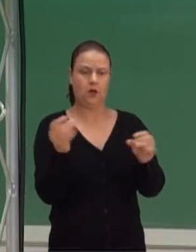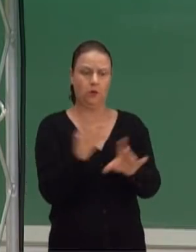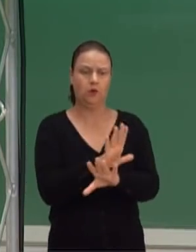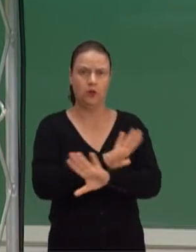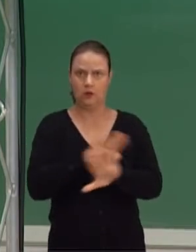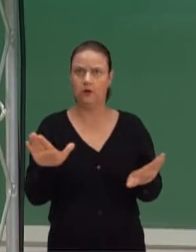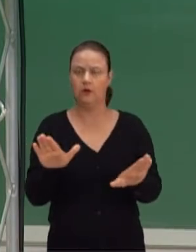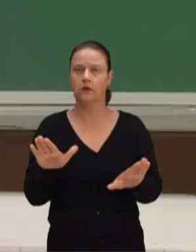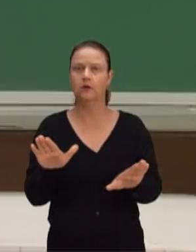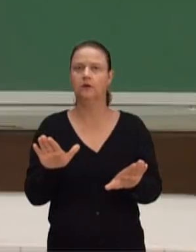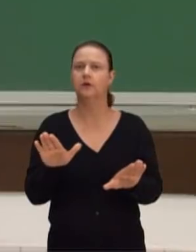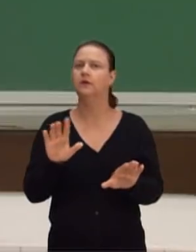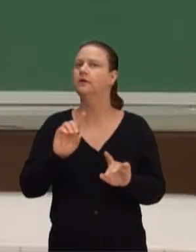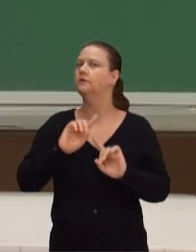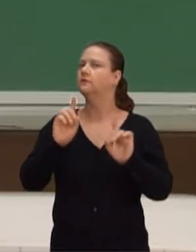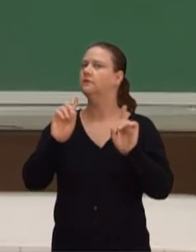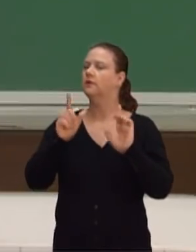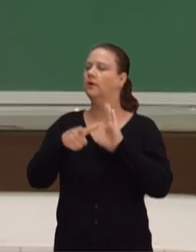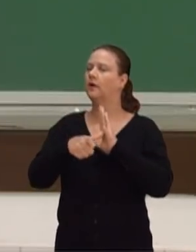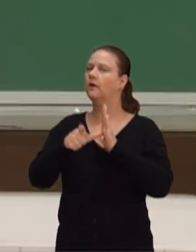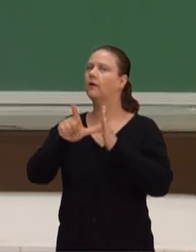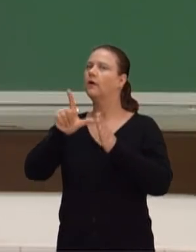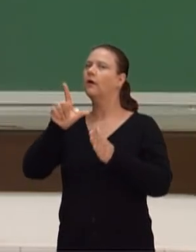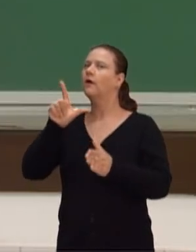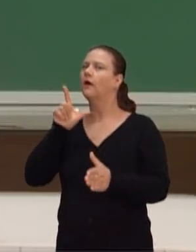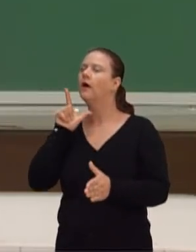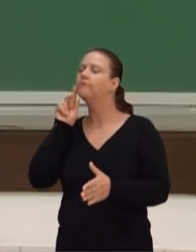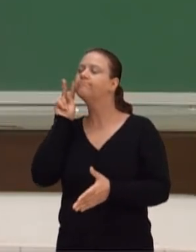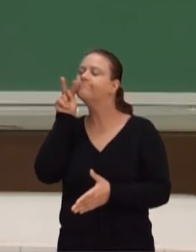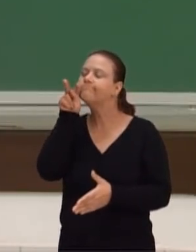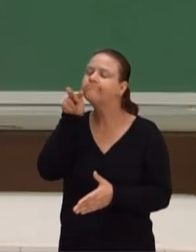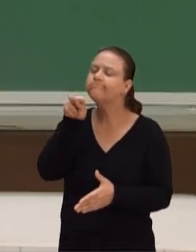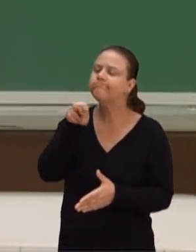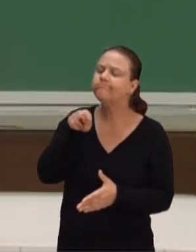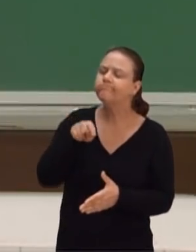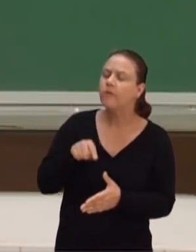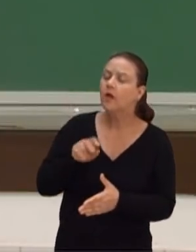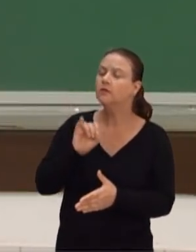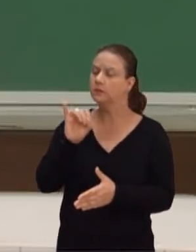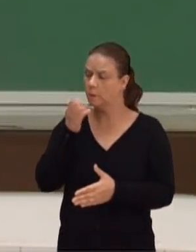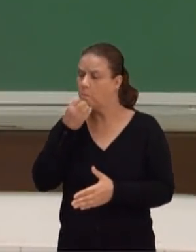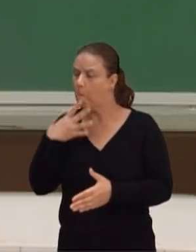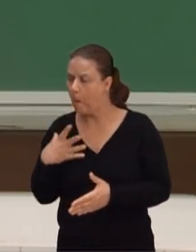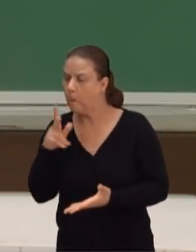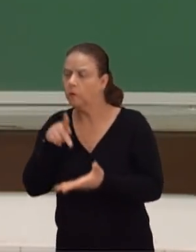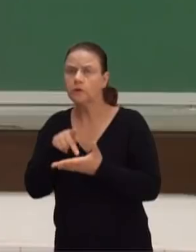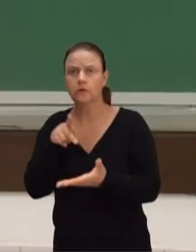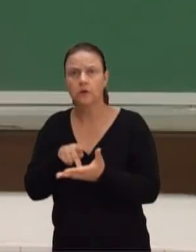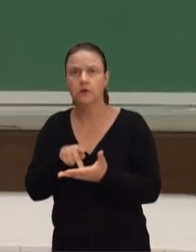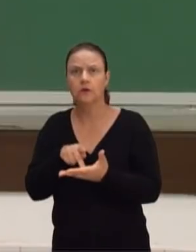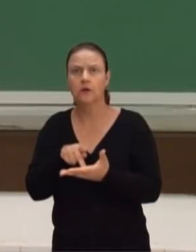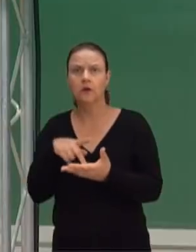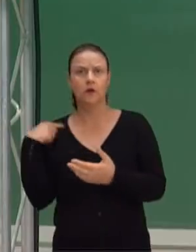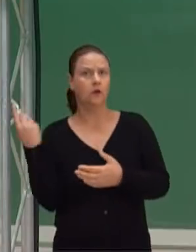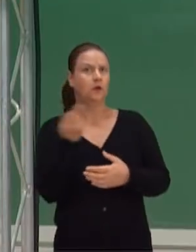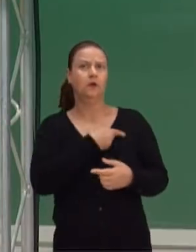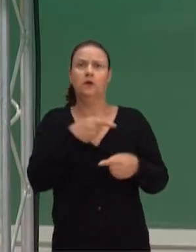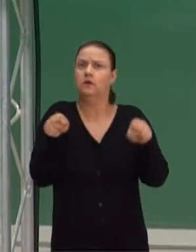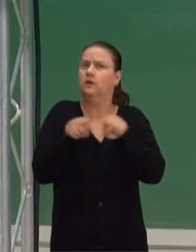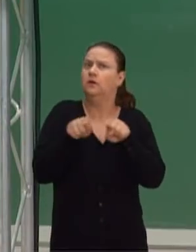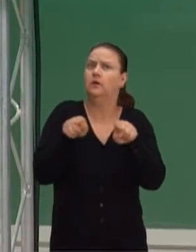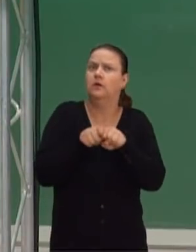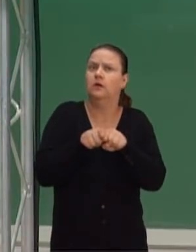vai revisar o seu trabalho. Todo o trabalho é revisado. E nós, a nossa profissão é o quê? Estudantes. Nós